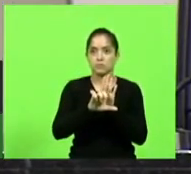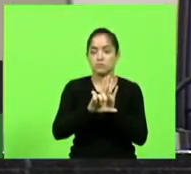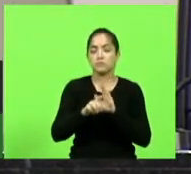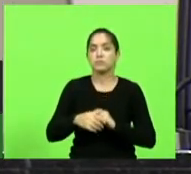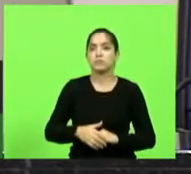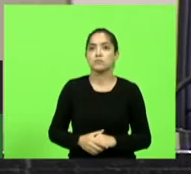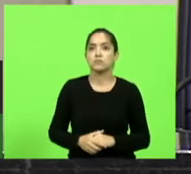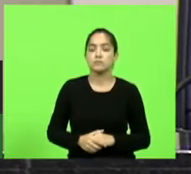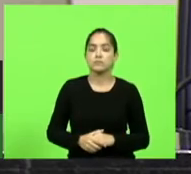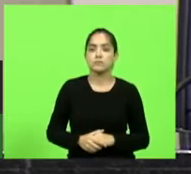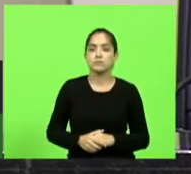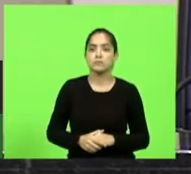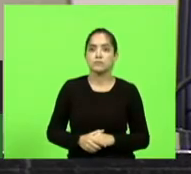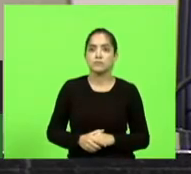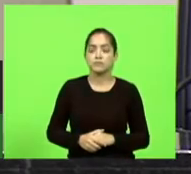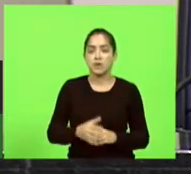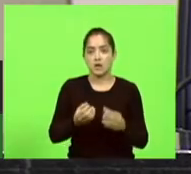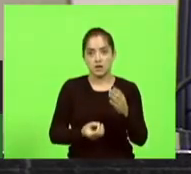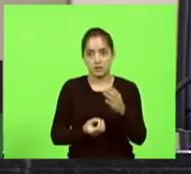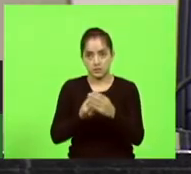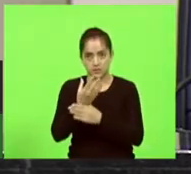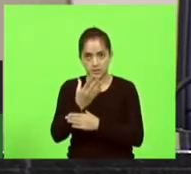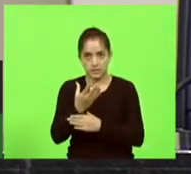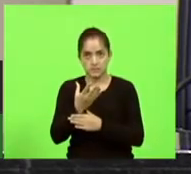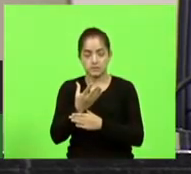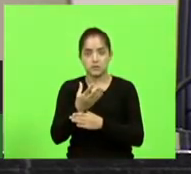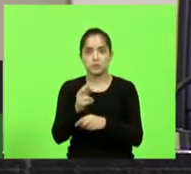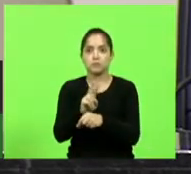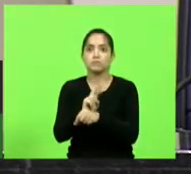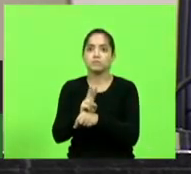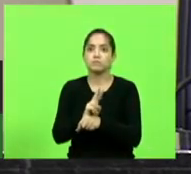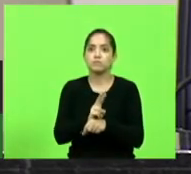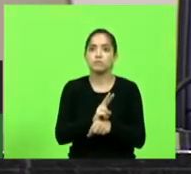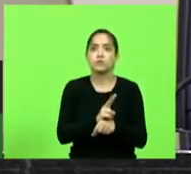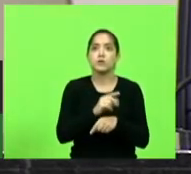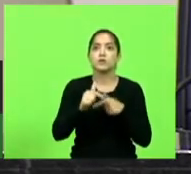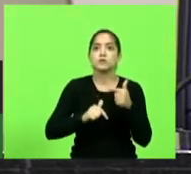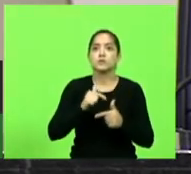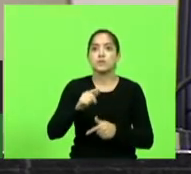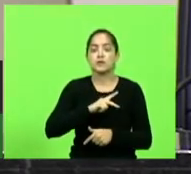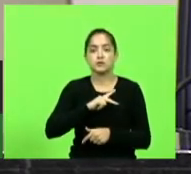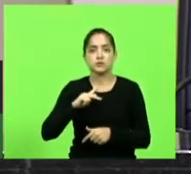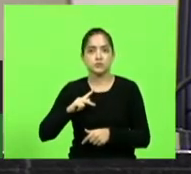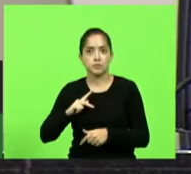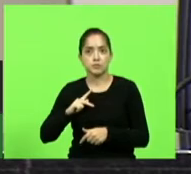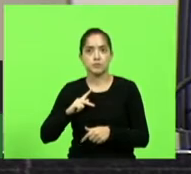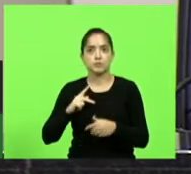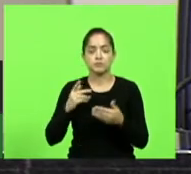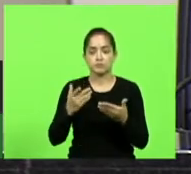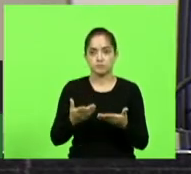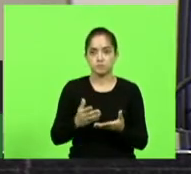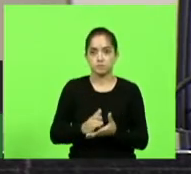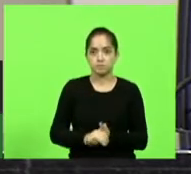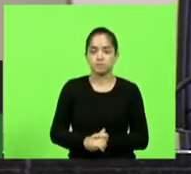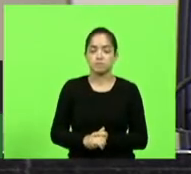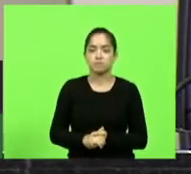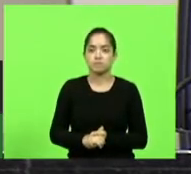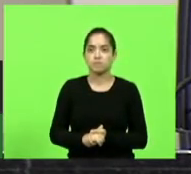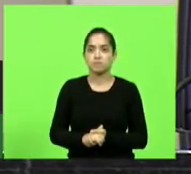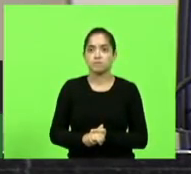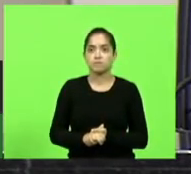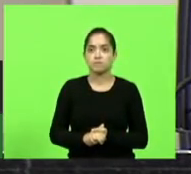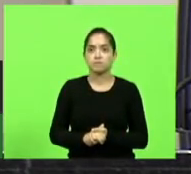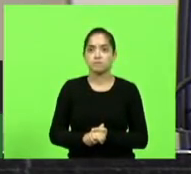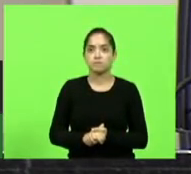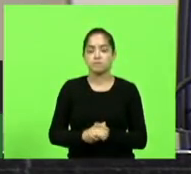16.673/2015, que dispõe sobre a criação da Agência de Regulação de Serviços Públicos de Santa Catarina, Aresc, e estabelece outras providências.